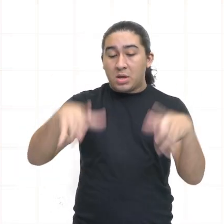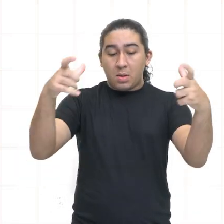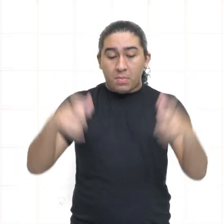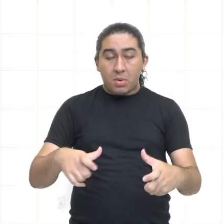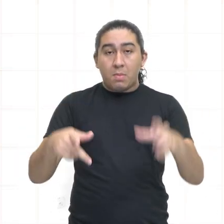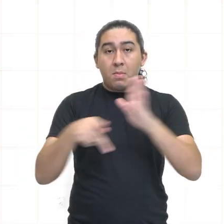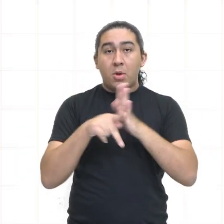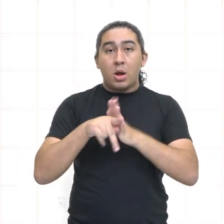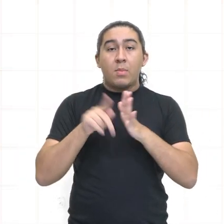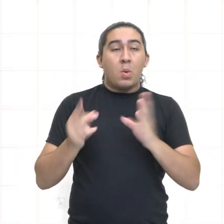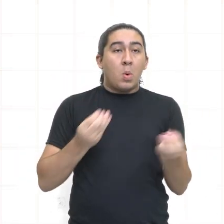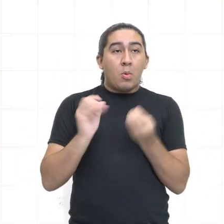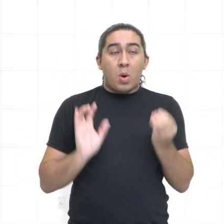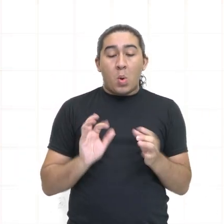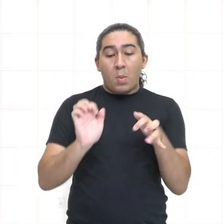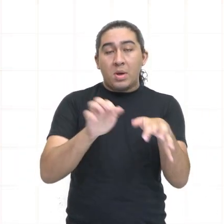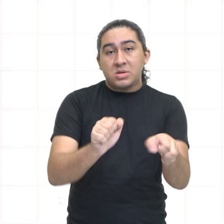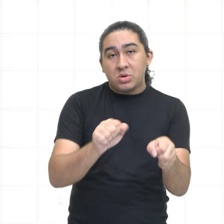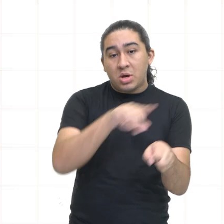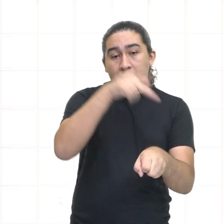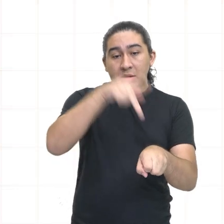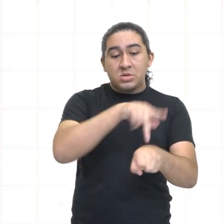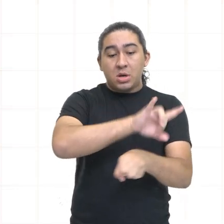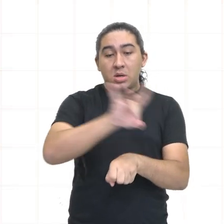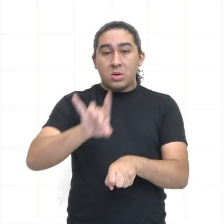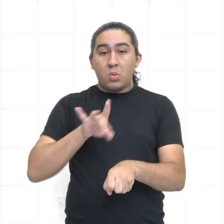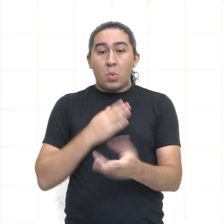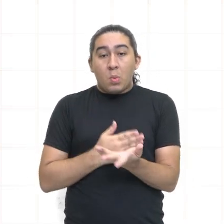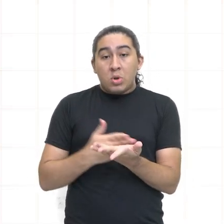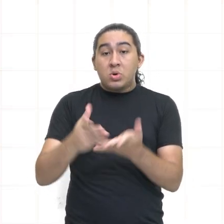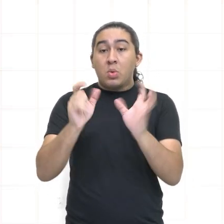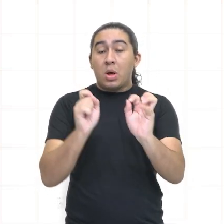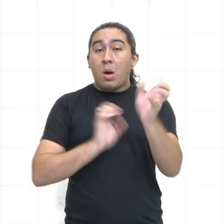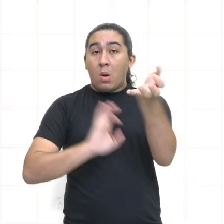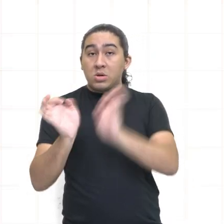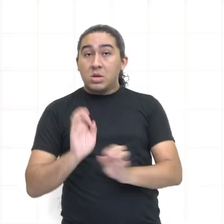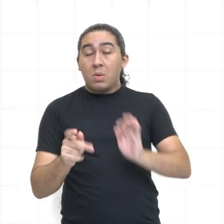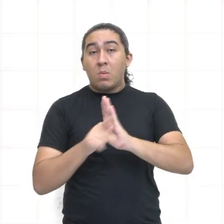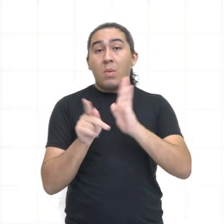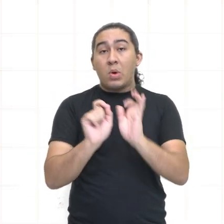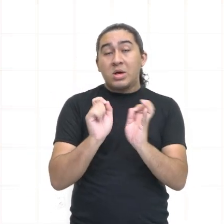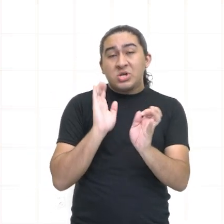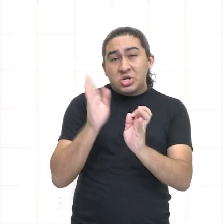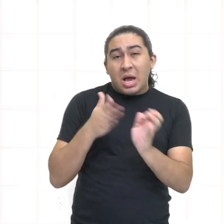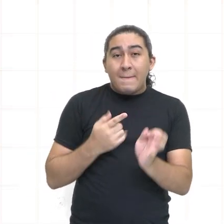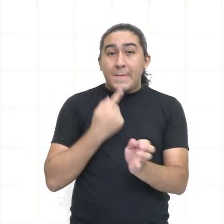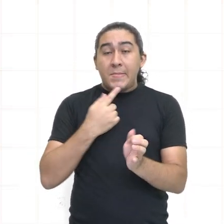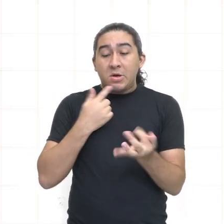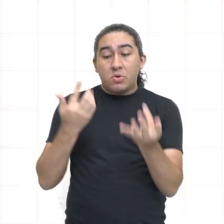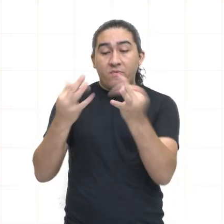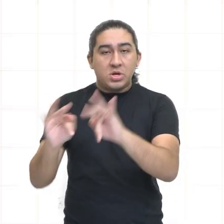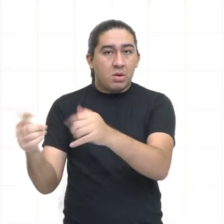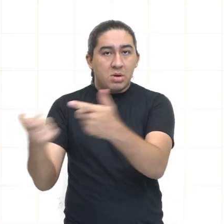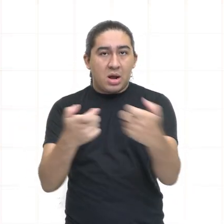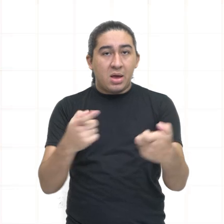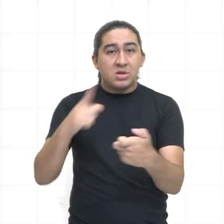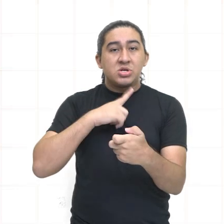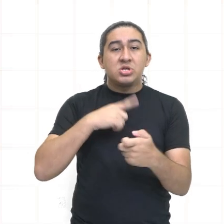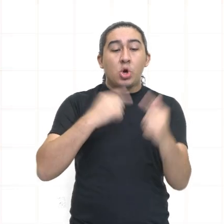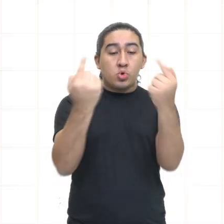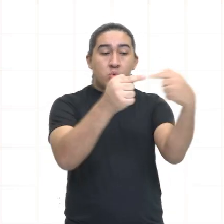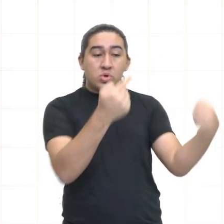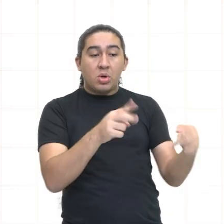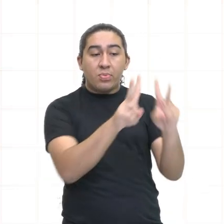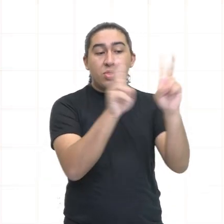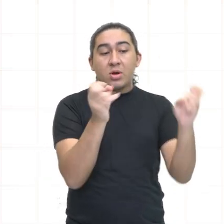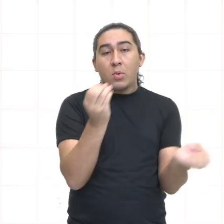tropas de ocupação de cada país. Começava a preparação para o fim da guerra, onde houve discussões